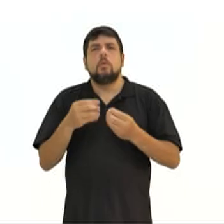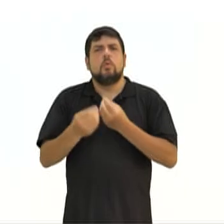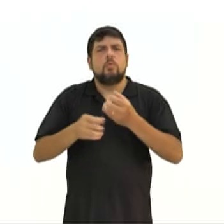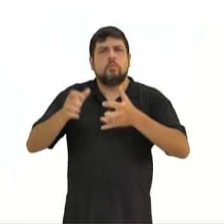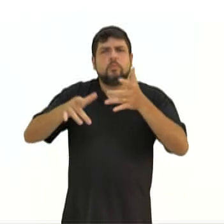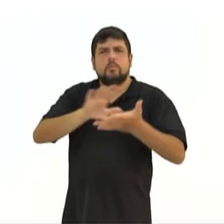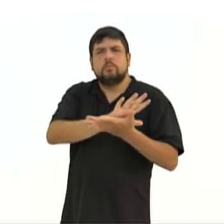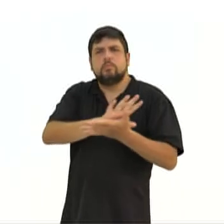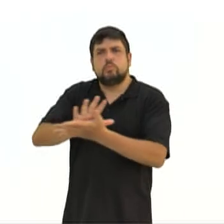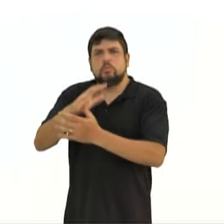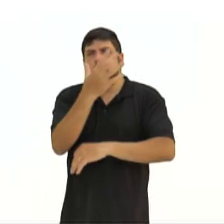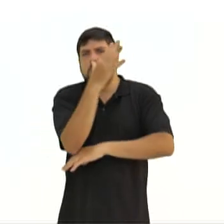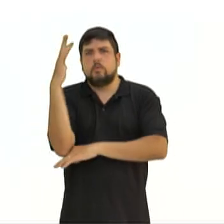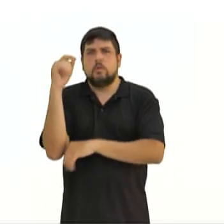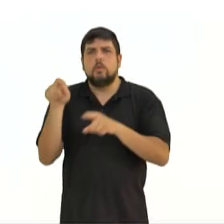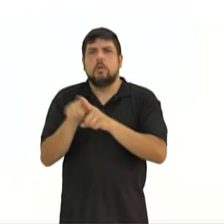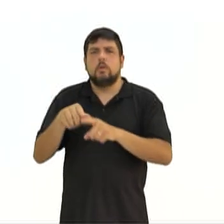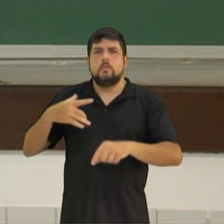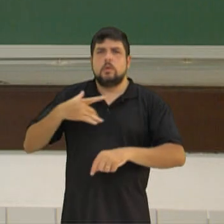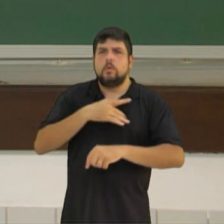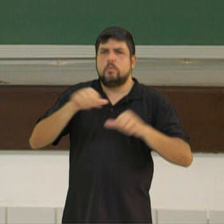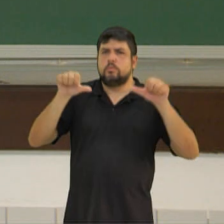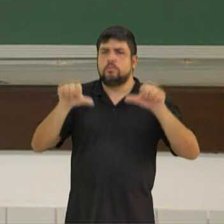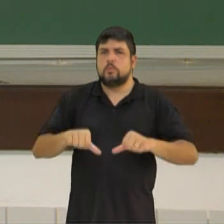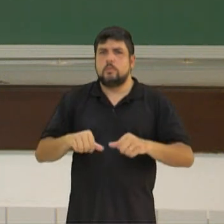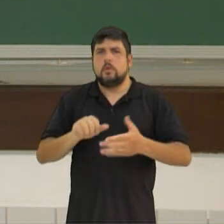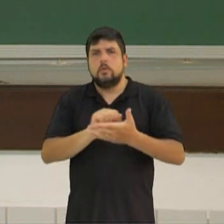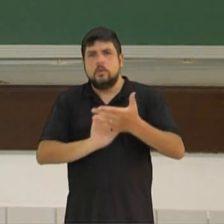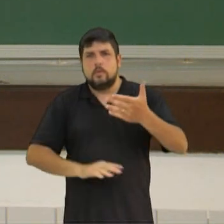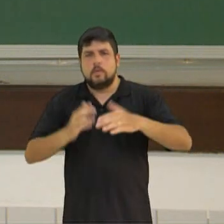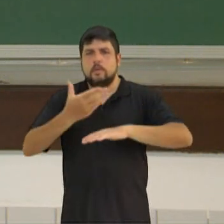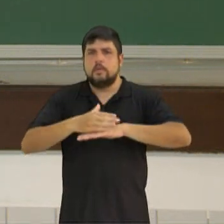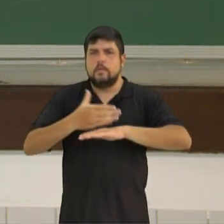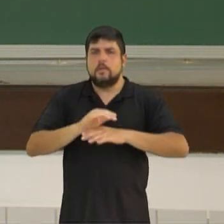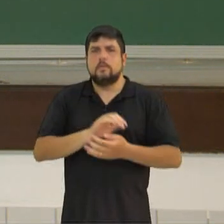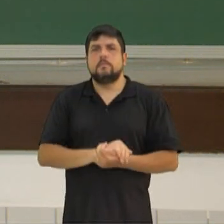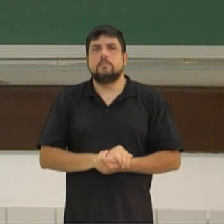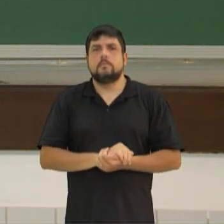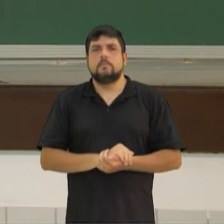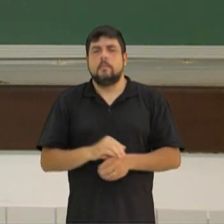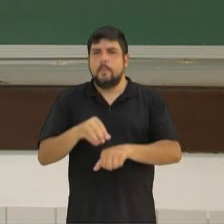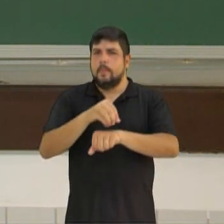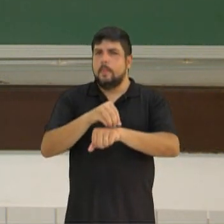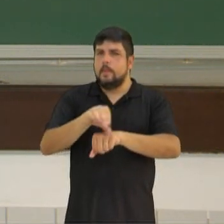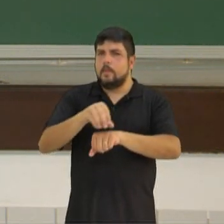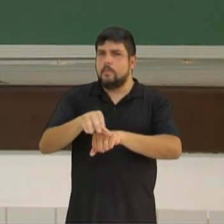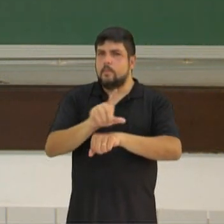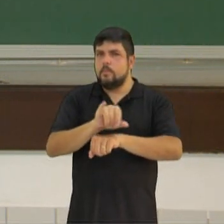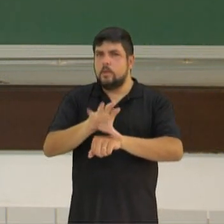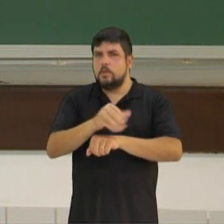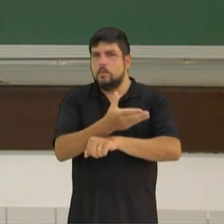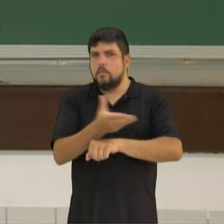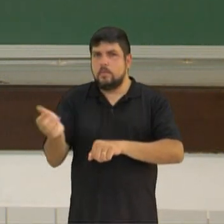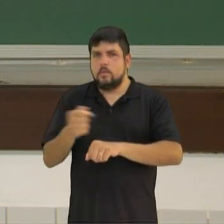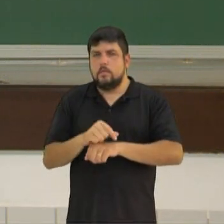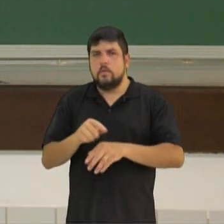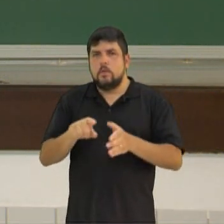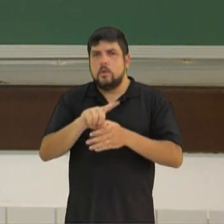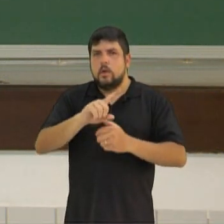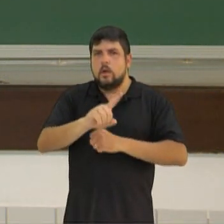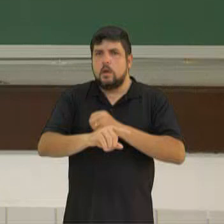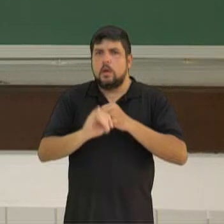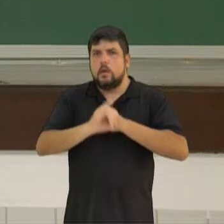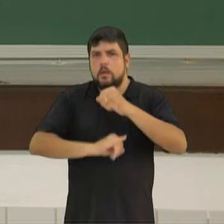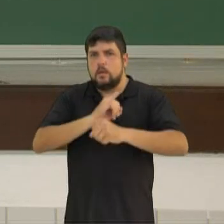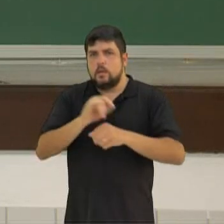meio ambiente, os danos à saúde e fizemos alguns exercícios. Deixo aqui de sugestão para vocês procurarem na internet e assistirem